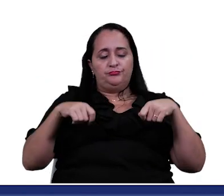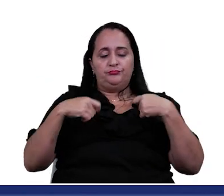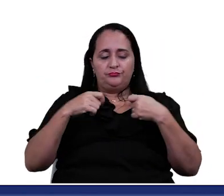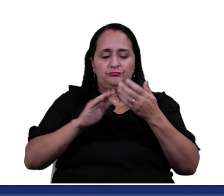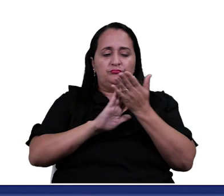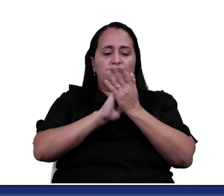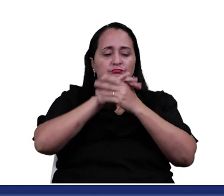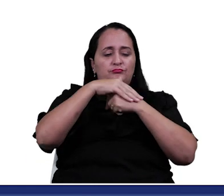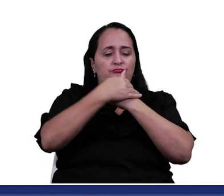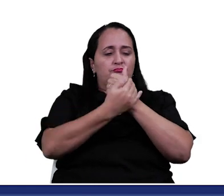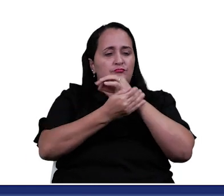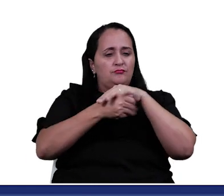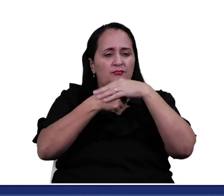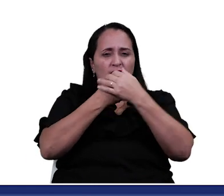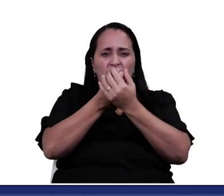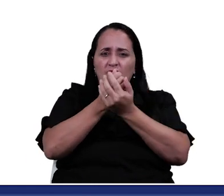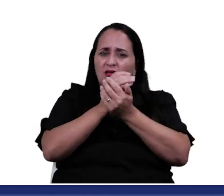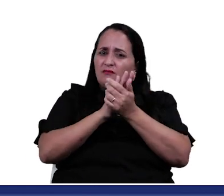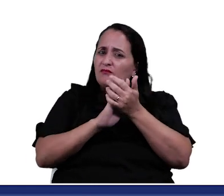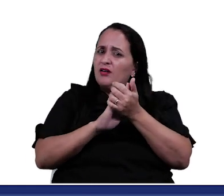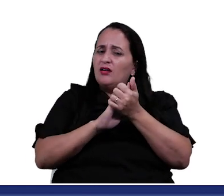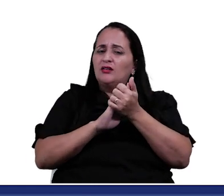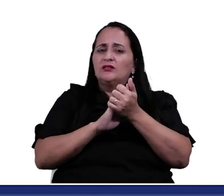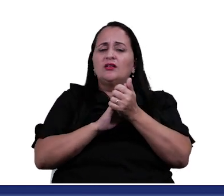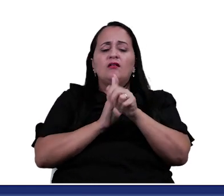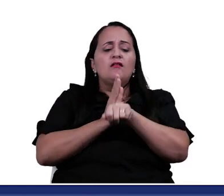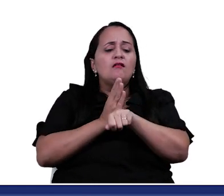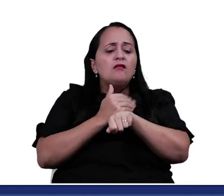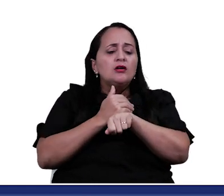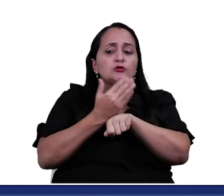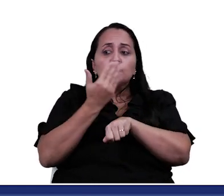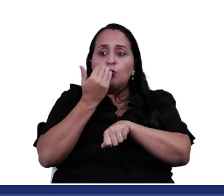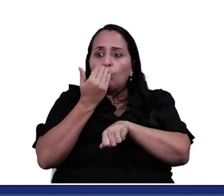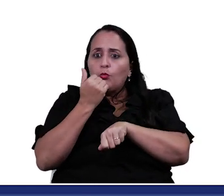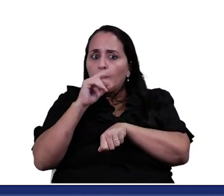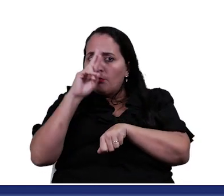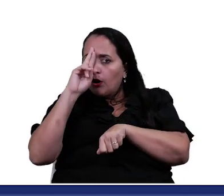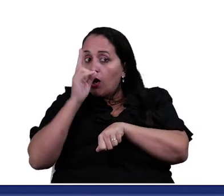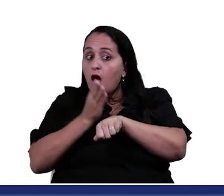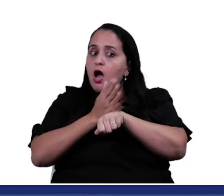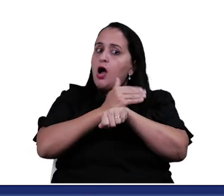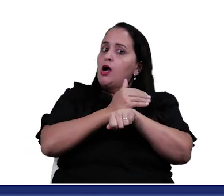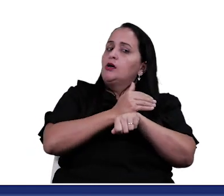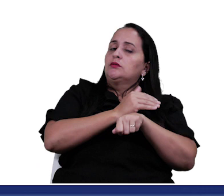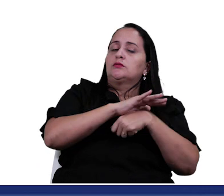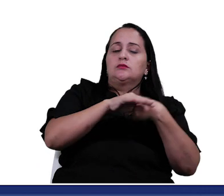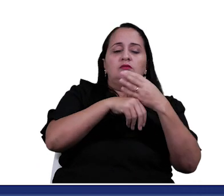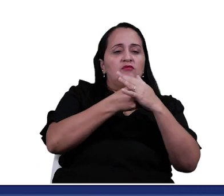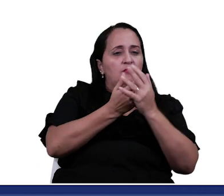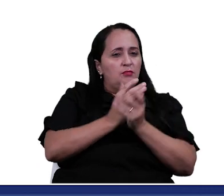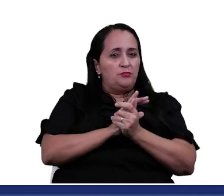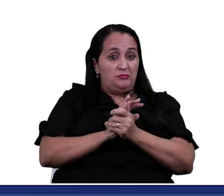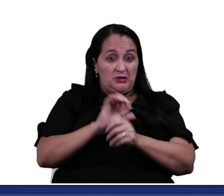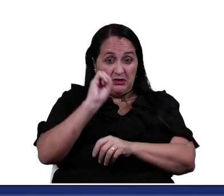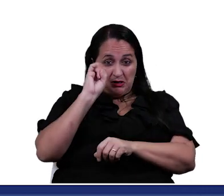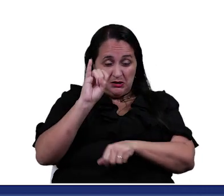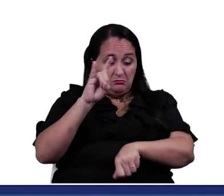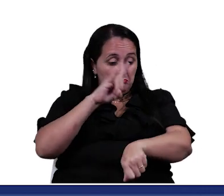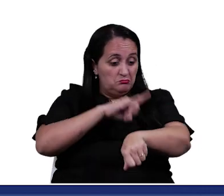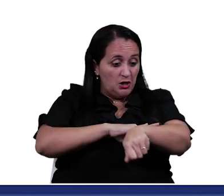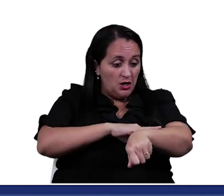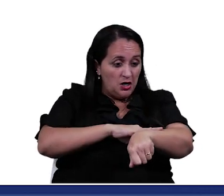lavadas antes das refeições, depois de ir ao banheiro e sempre que tiverem contato com